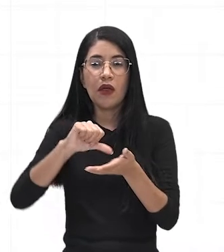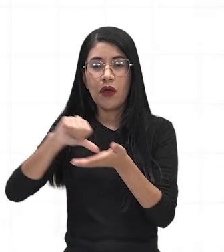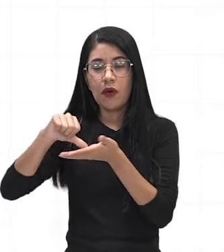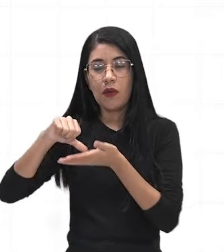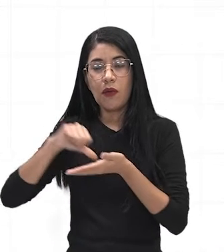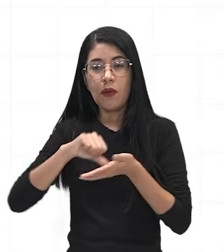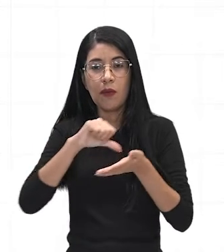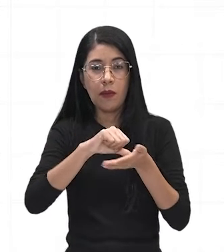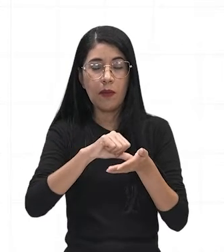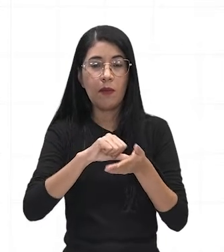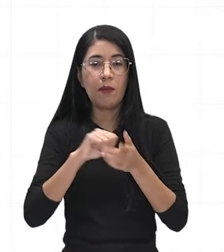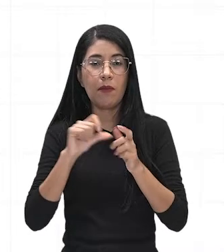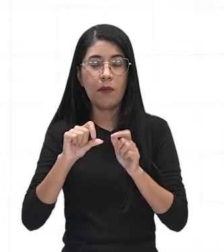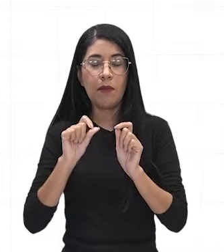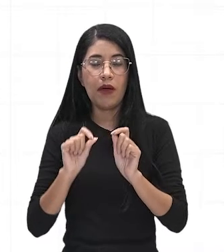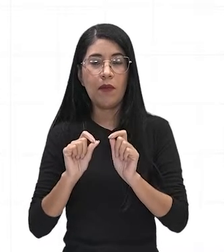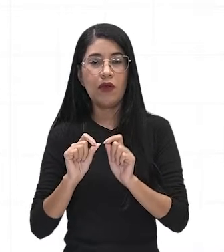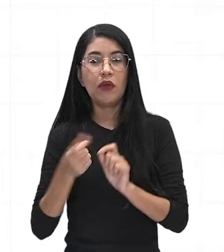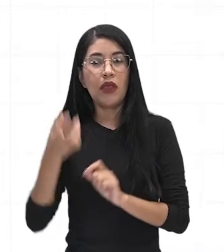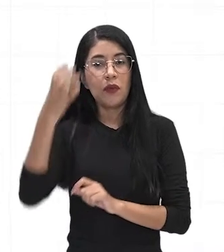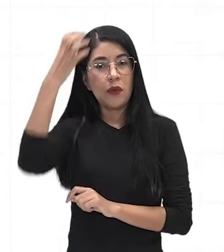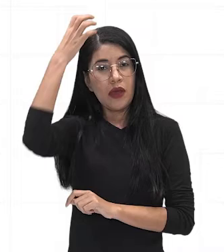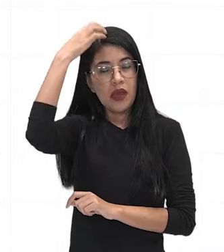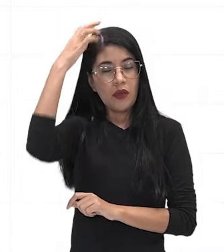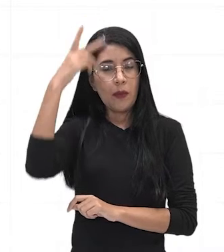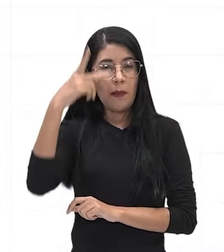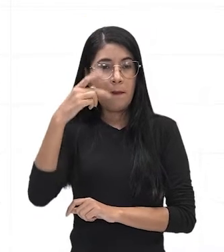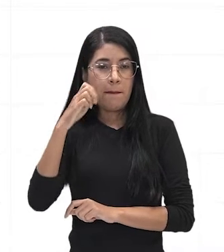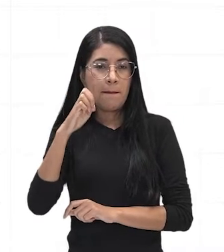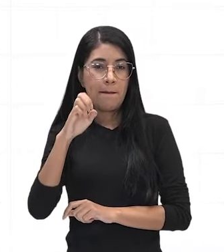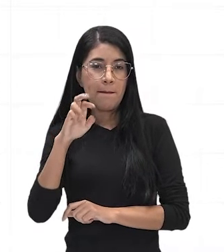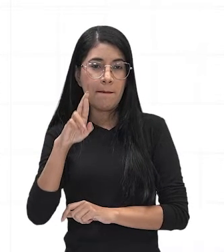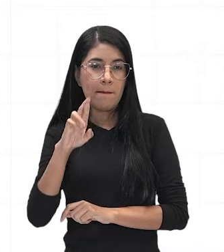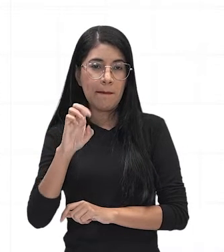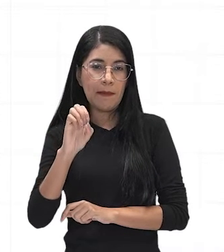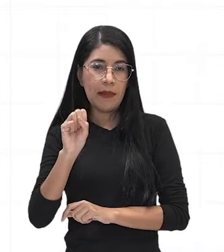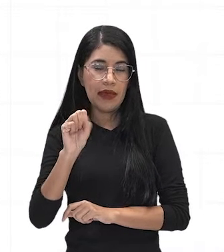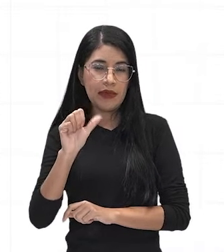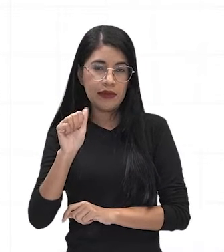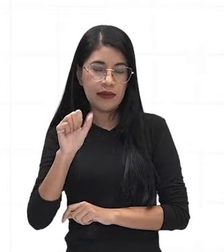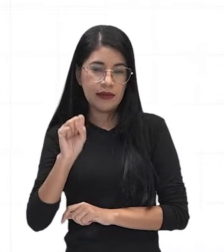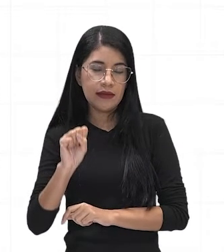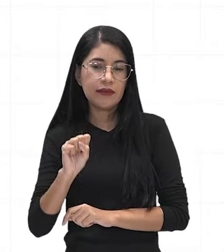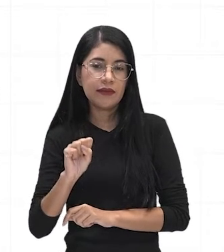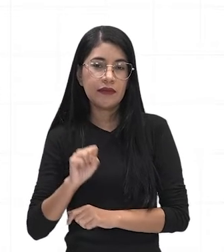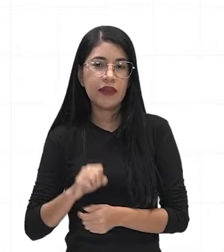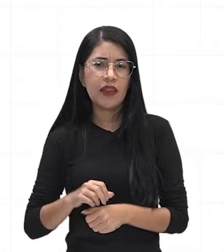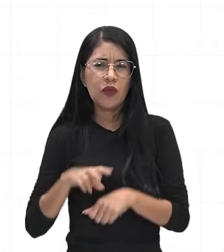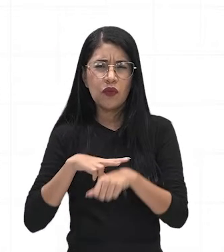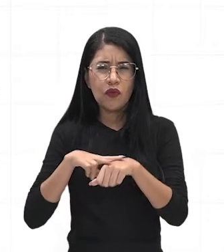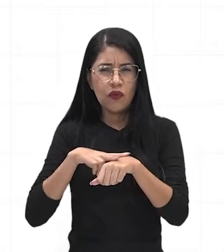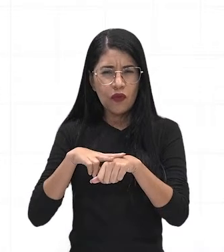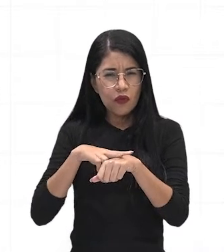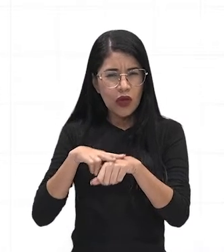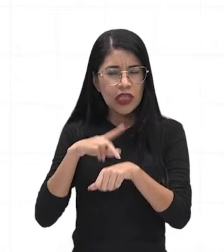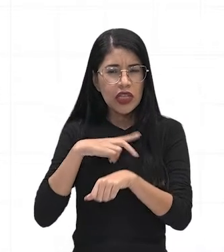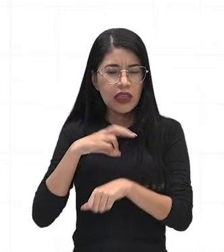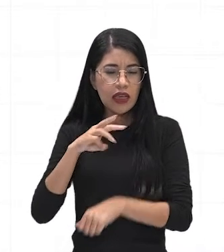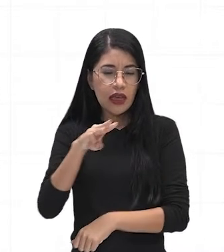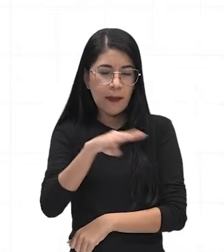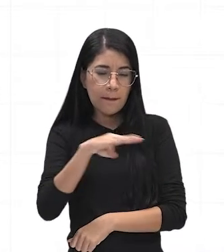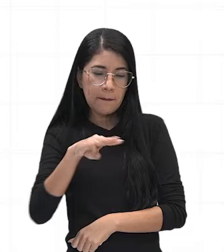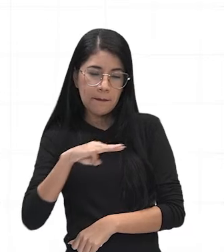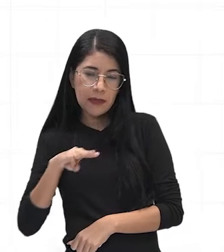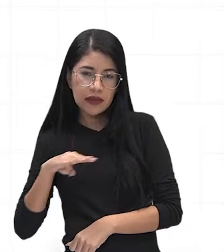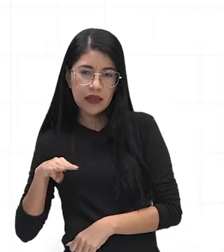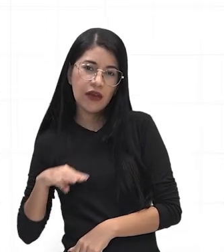do Império, né, dos persas, tá? Vocês estão vendo aí bem verdinho a Mesopotâmia, então ele está ali em cima, onde